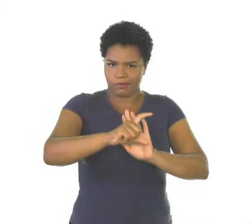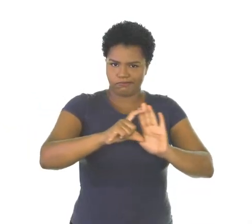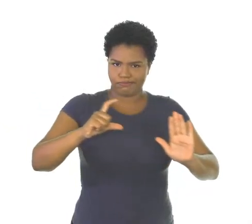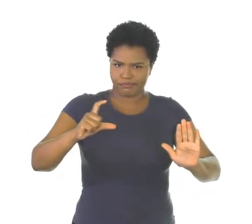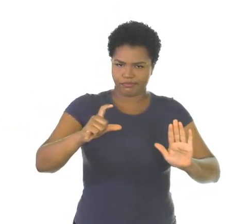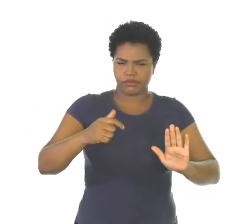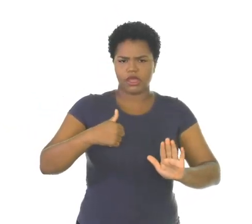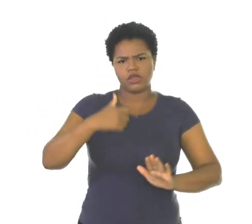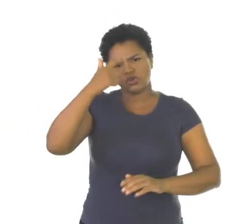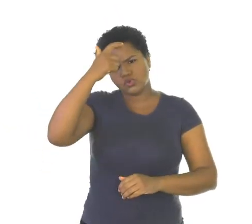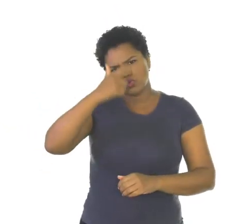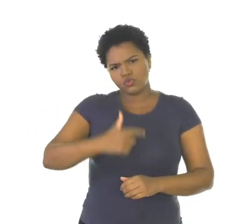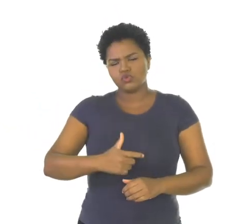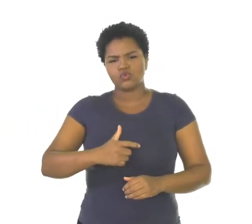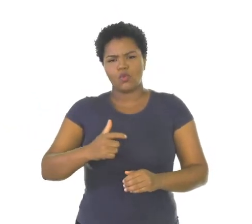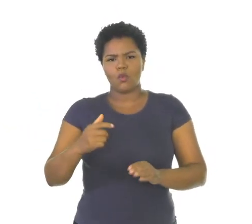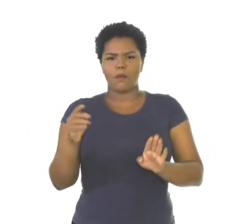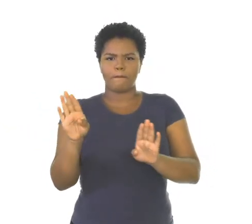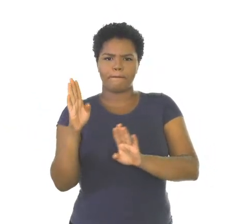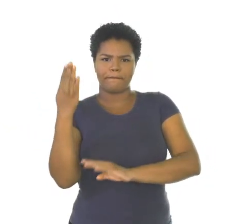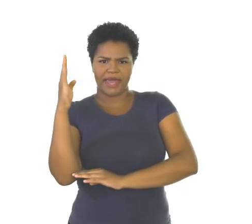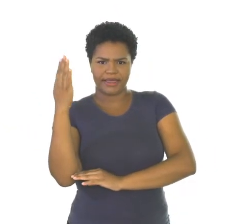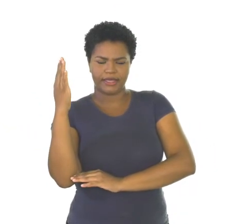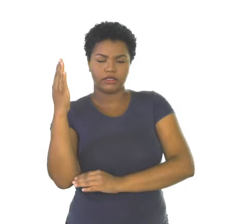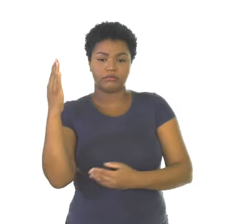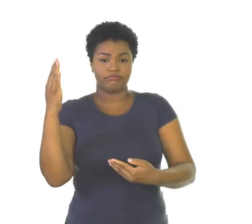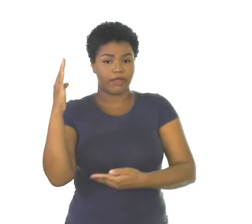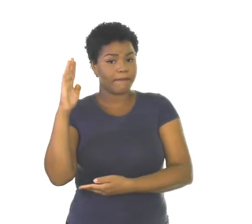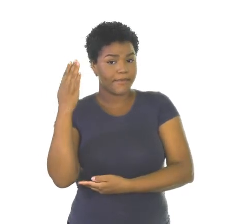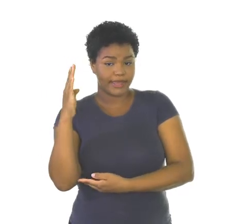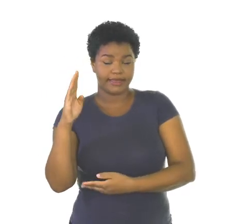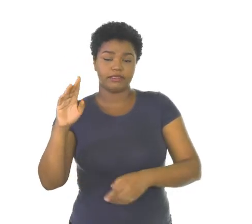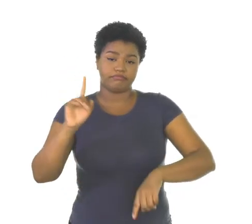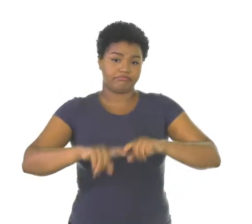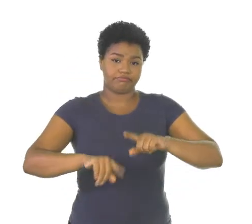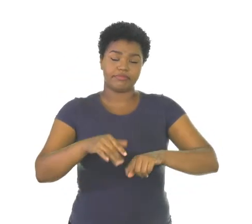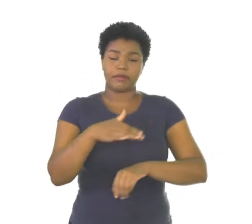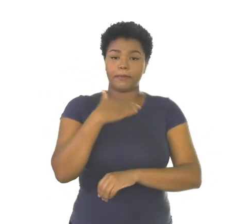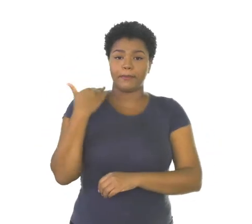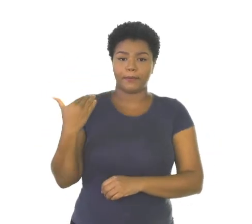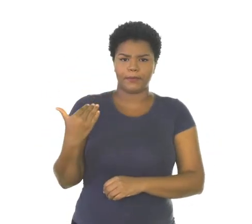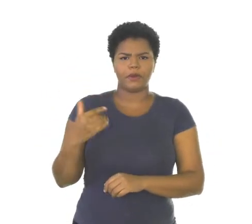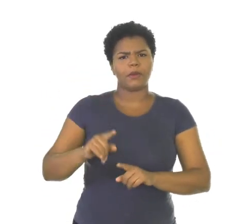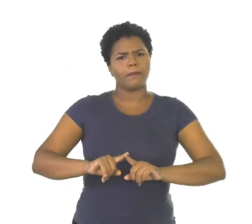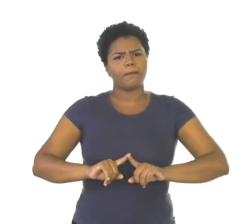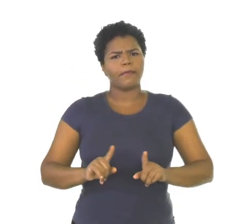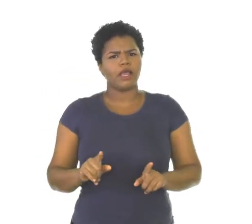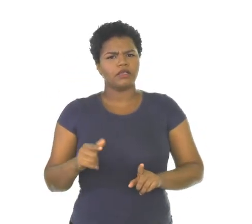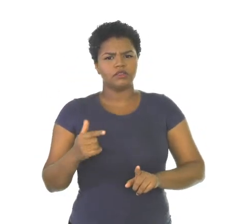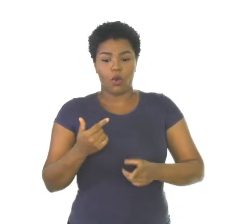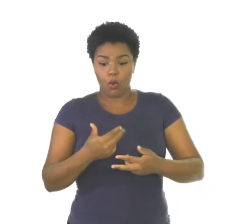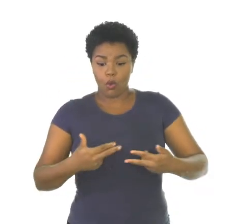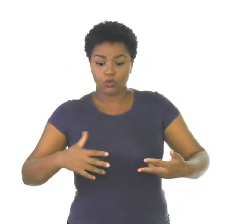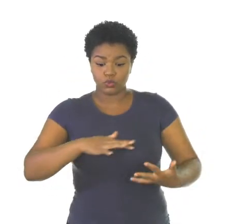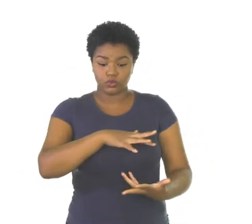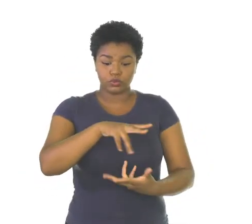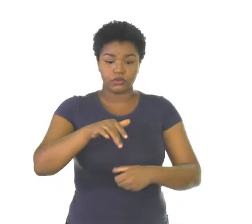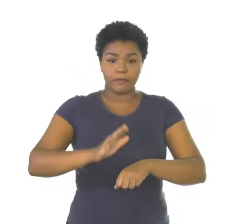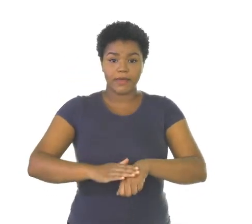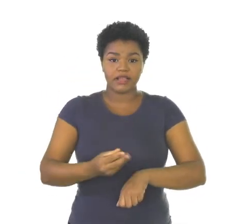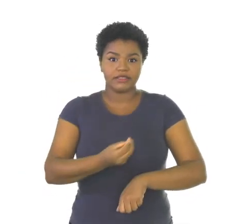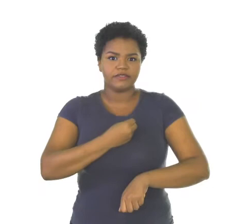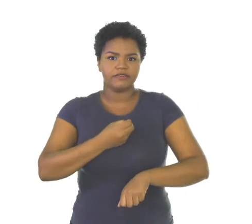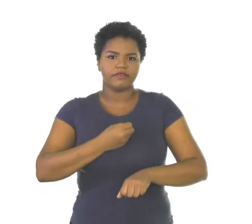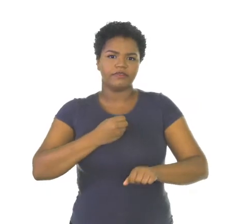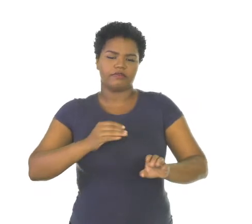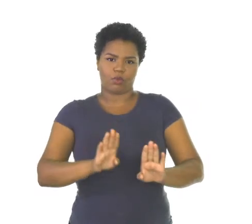sou feita de madeira, madeira, matéria morta. Mas não há coisa no mundo mais viva do